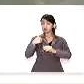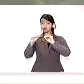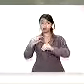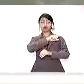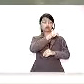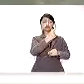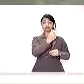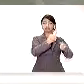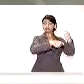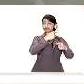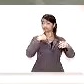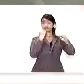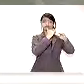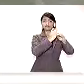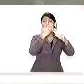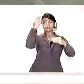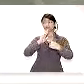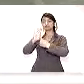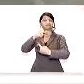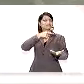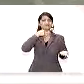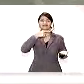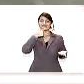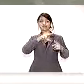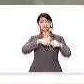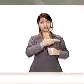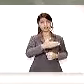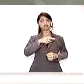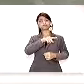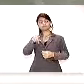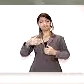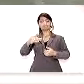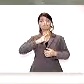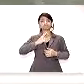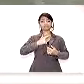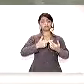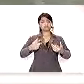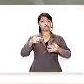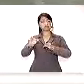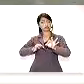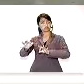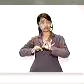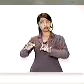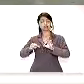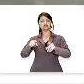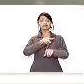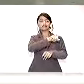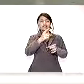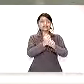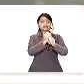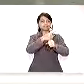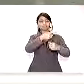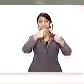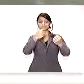Eos praticados com a prática desse desmando haverá reflexo em projeto inconsistente tormando orçamento